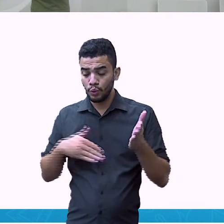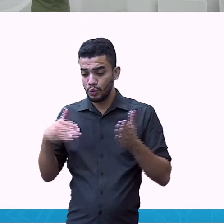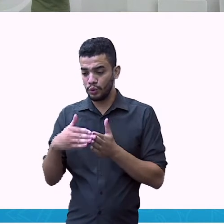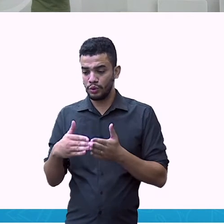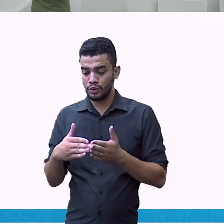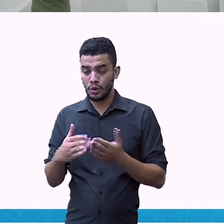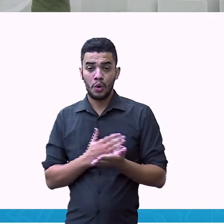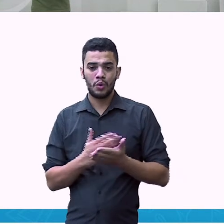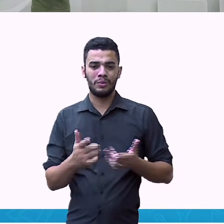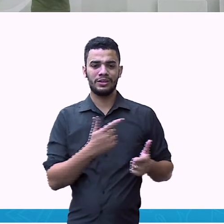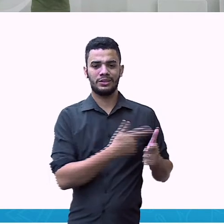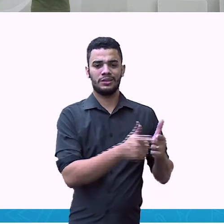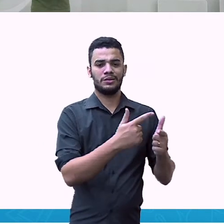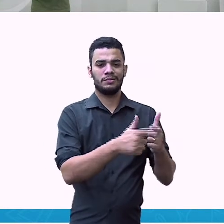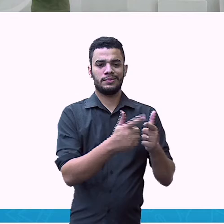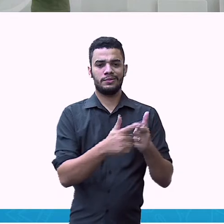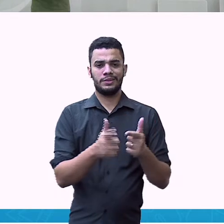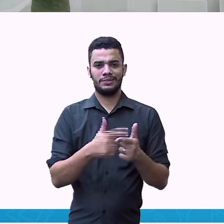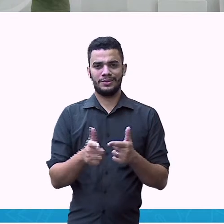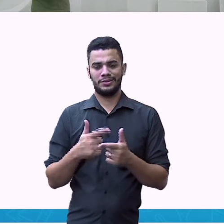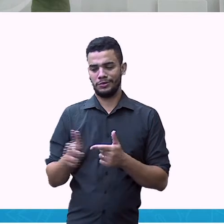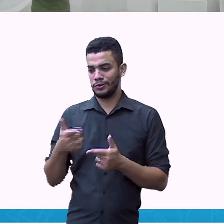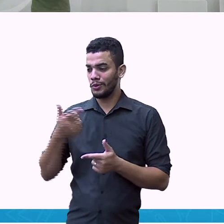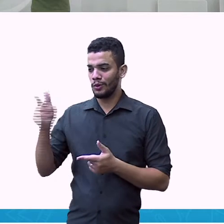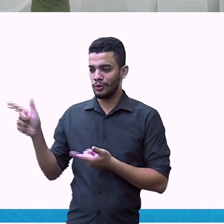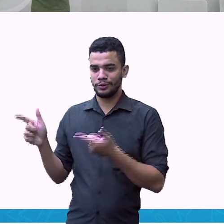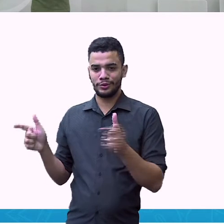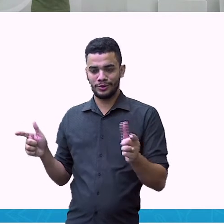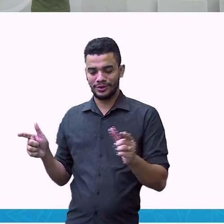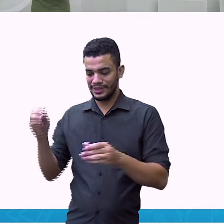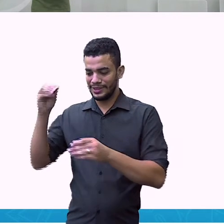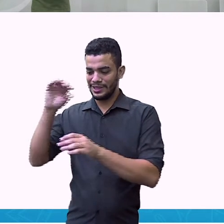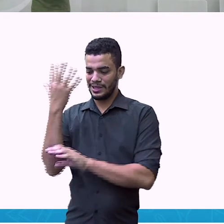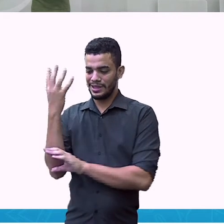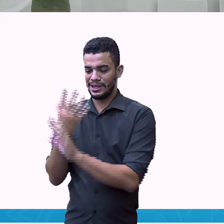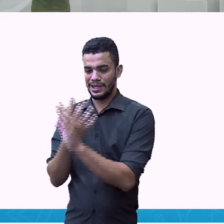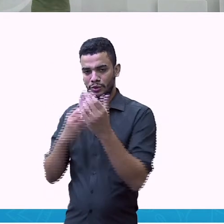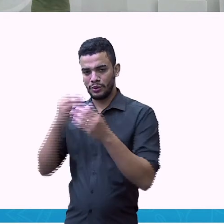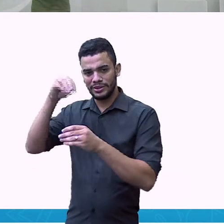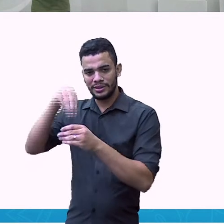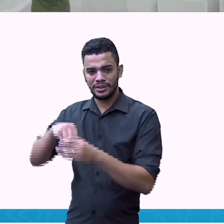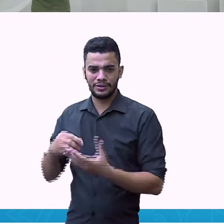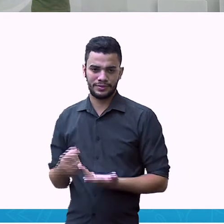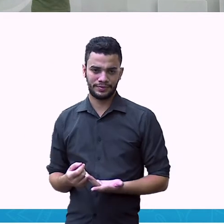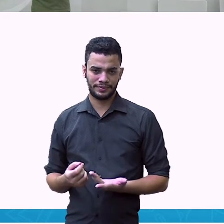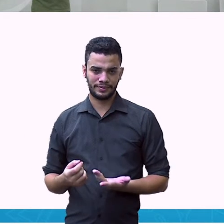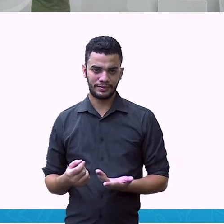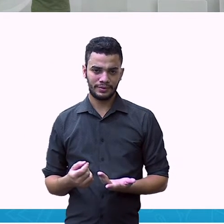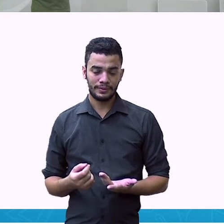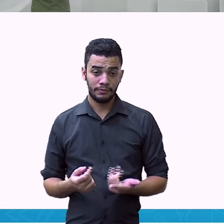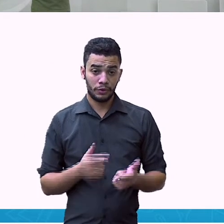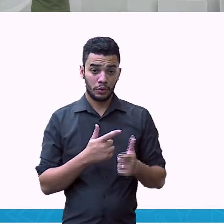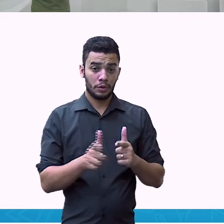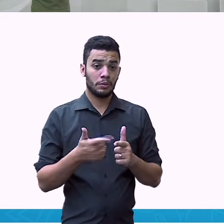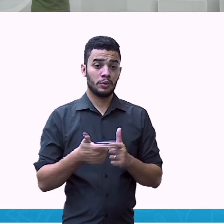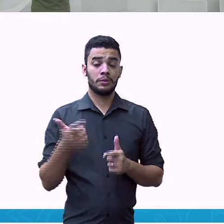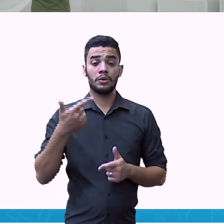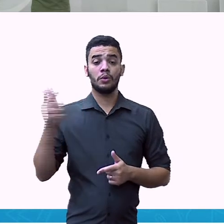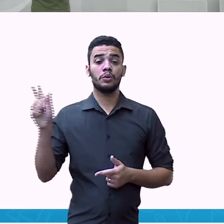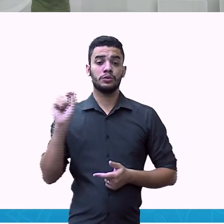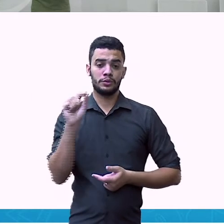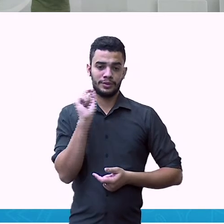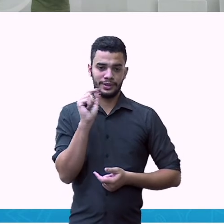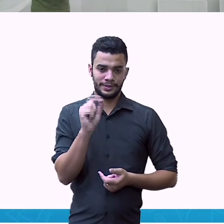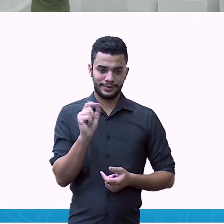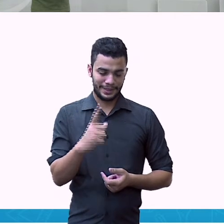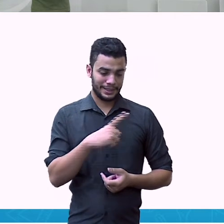a caça sem uma licença, o desmatamento das áreas que deveriam ser